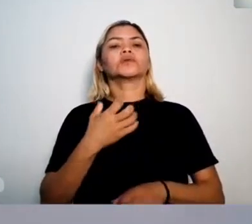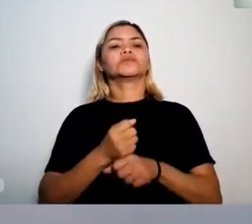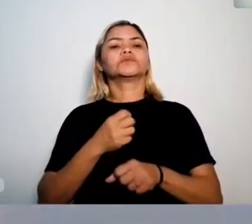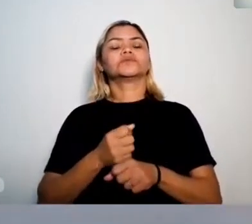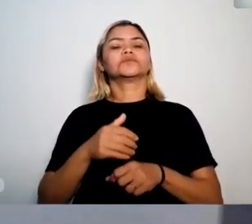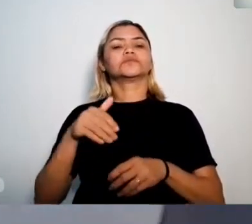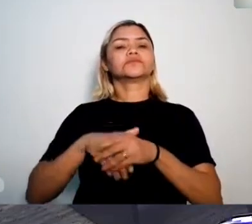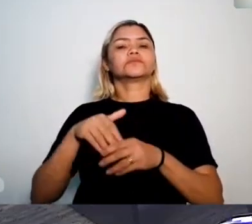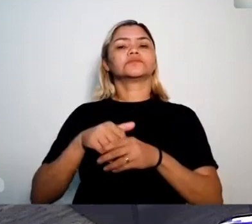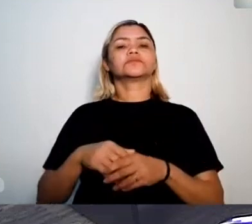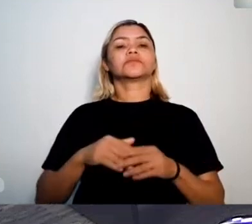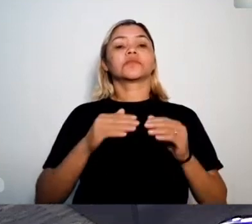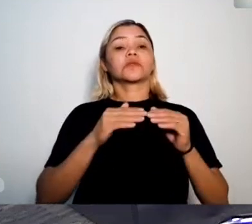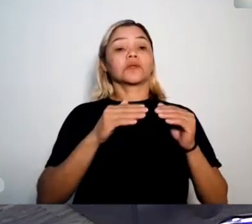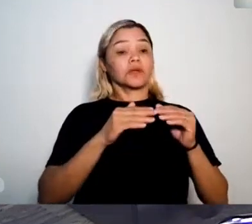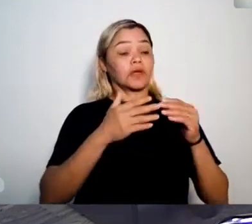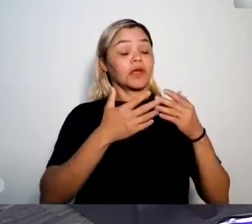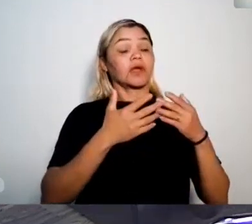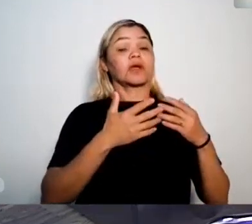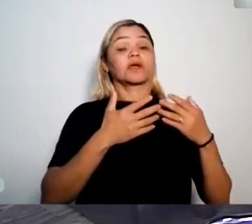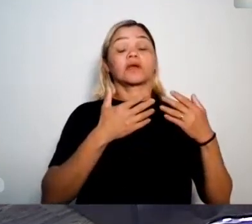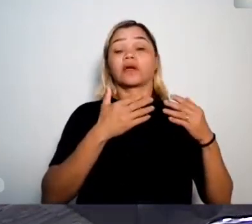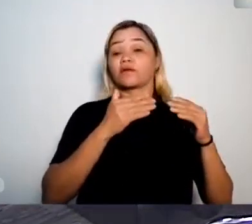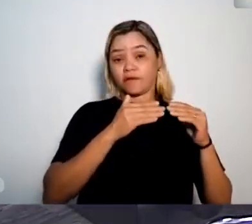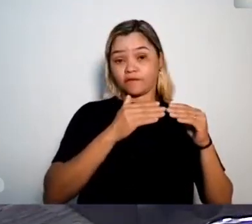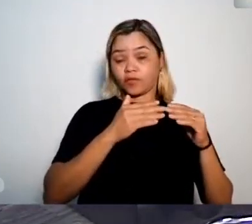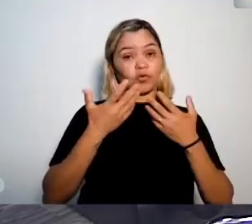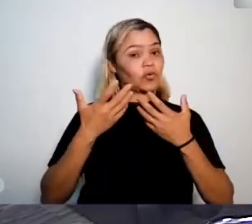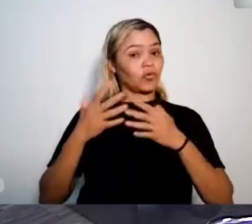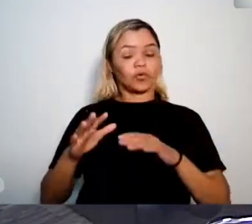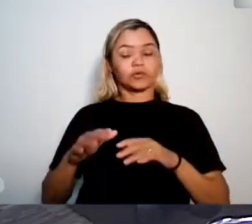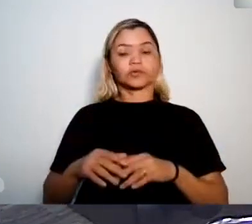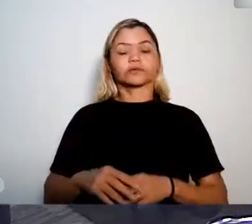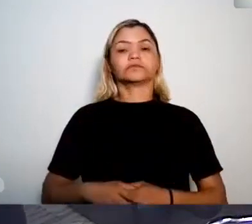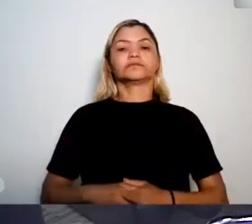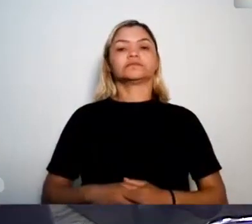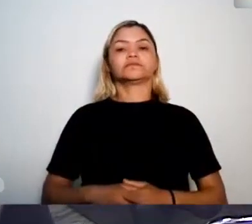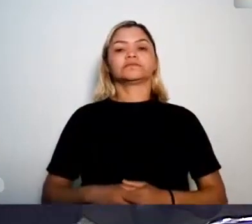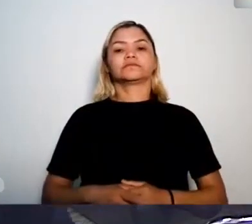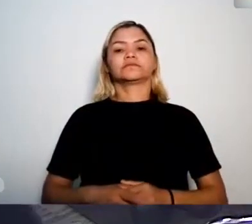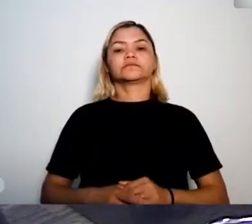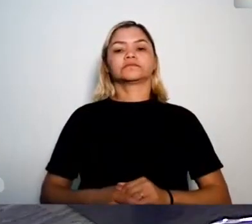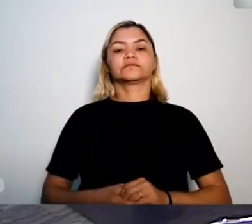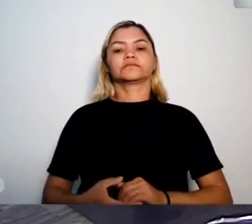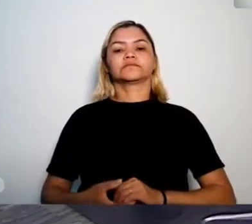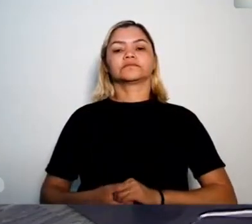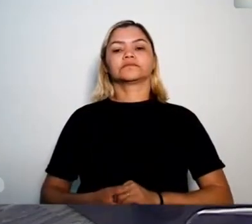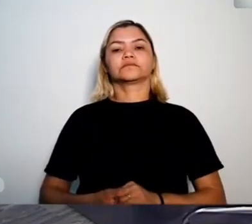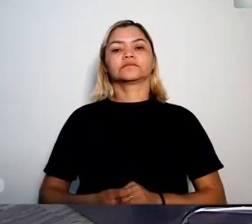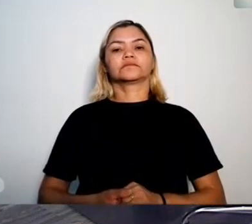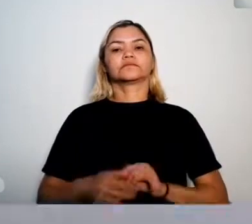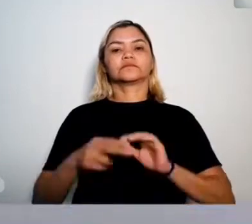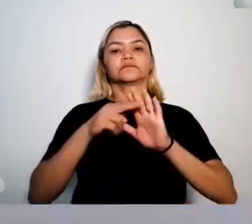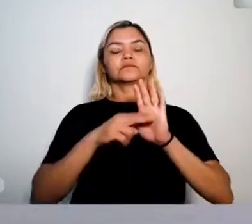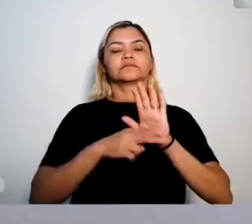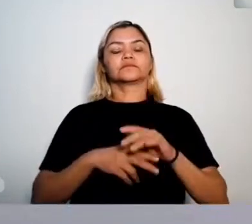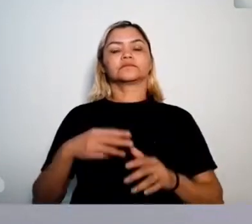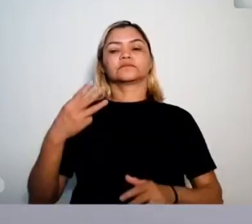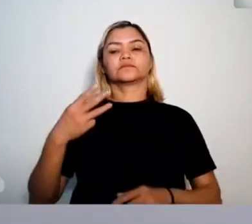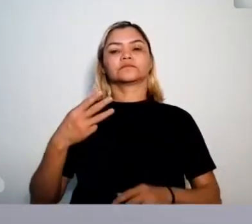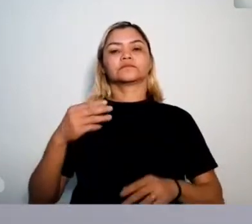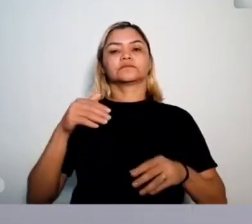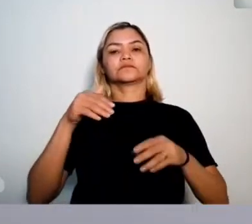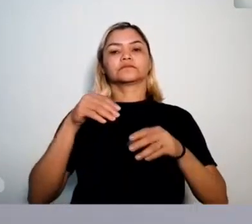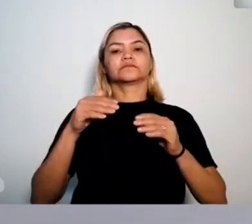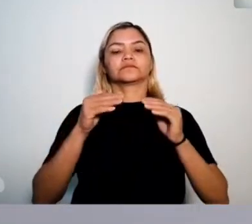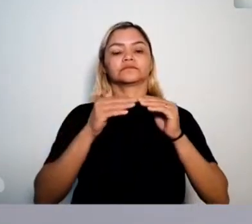ou contra o destaque do vereador? É para votação nominal, a senhora quer? Não, não. Questão de ordem, senhor presidente. Três votos favoráveis.